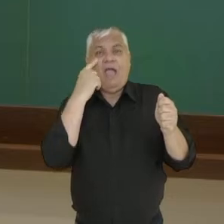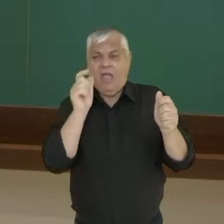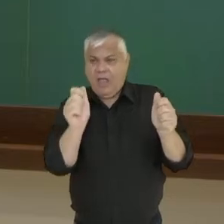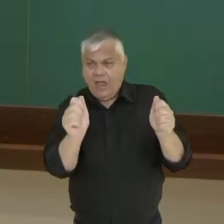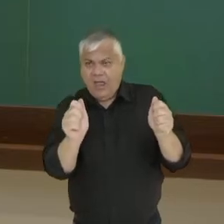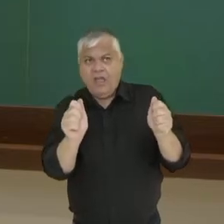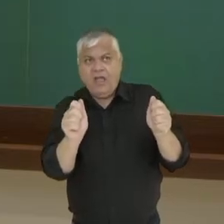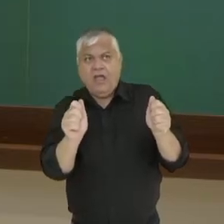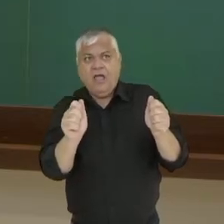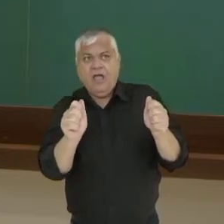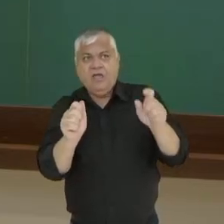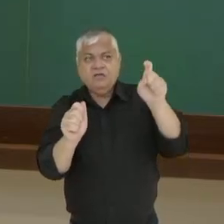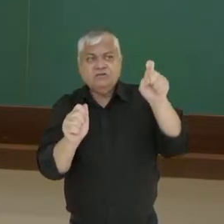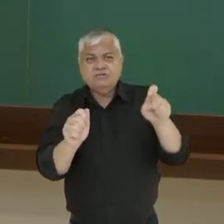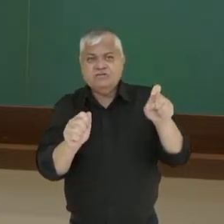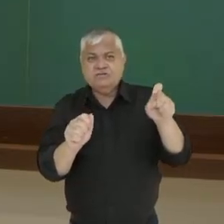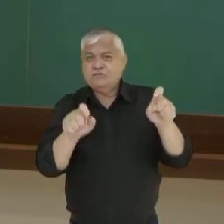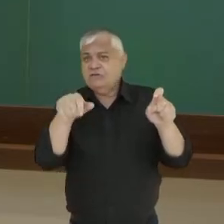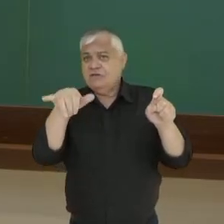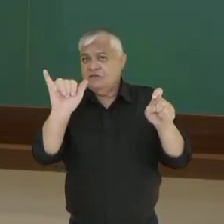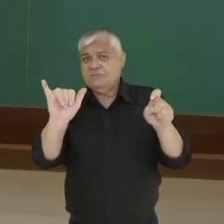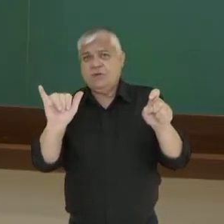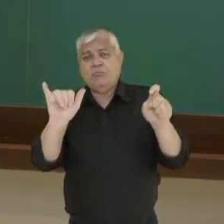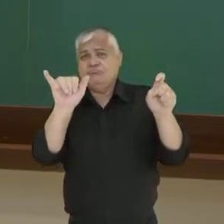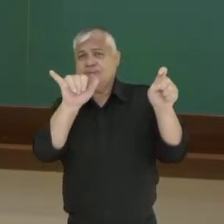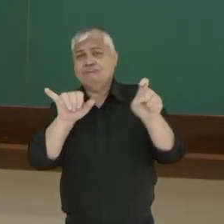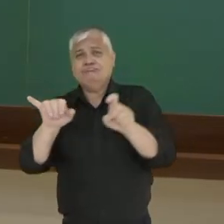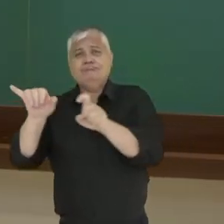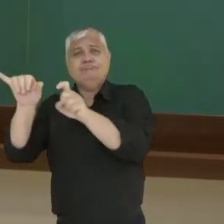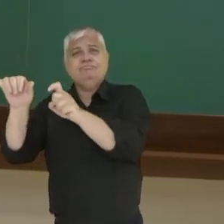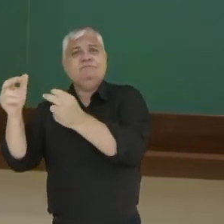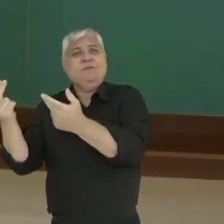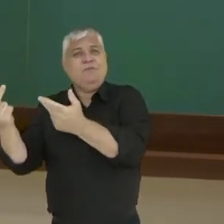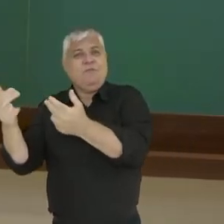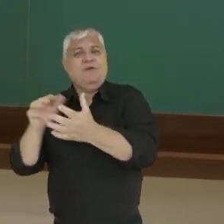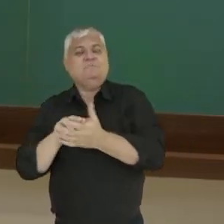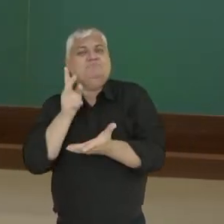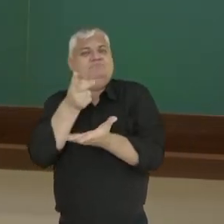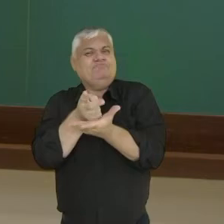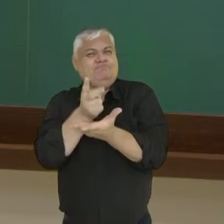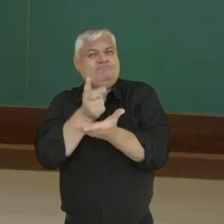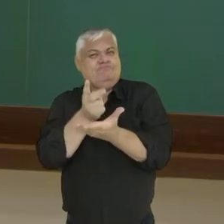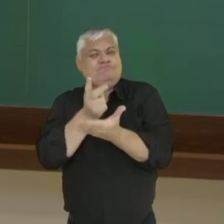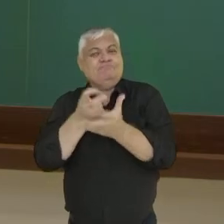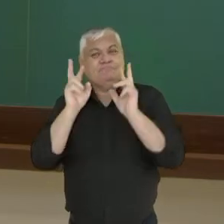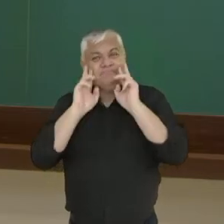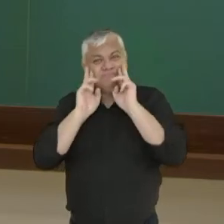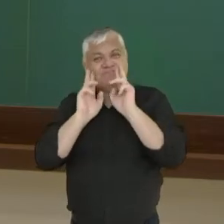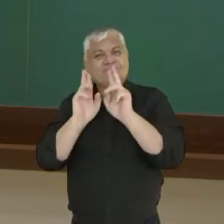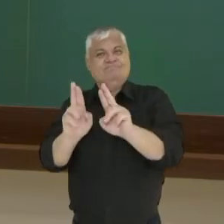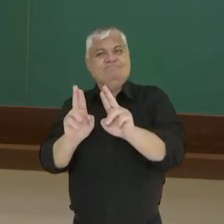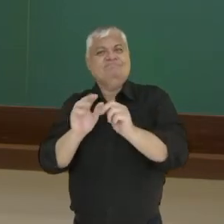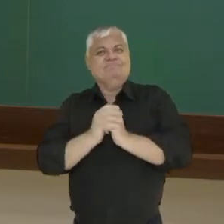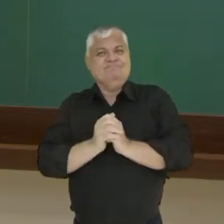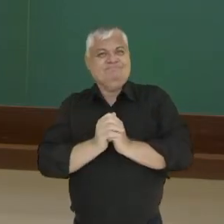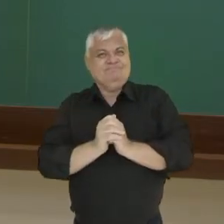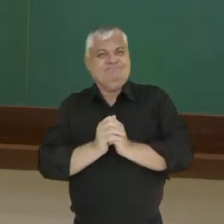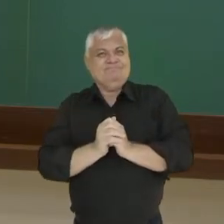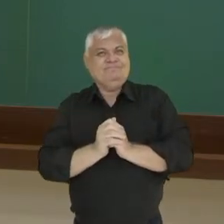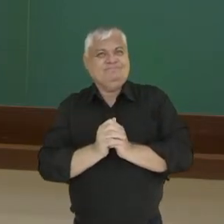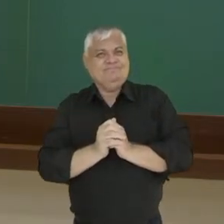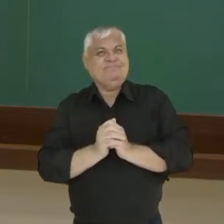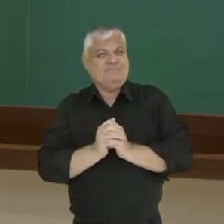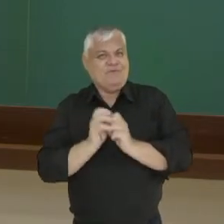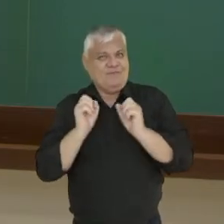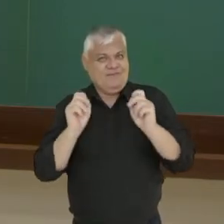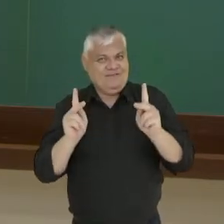igualdade, a igualdade dos logaritmandos também. Sempre tem que respeitar as condições de existência